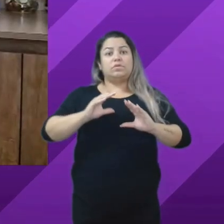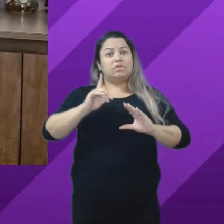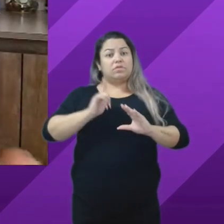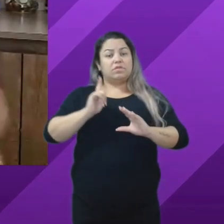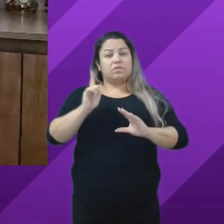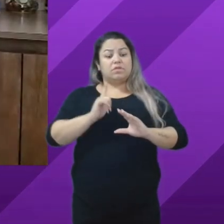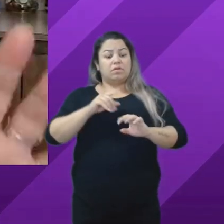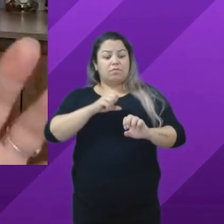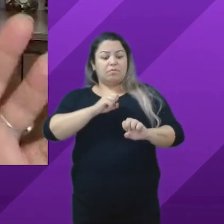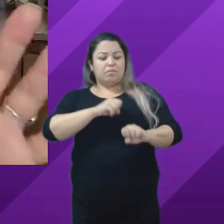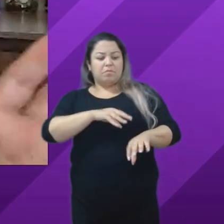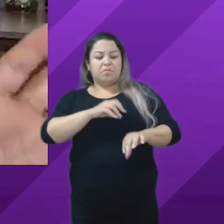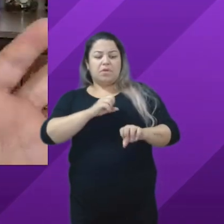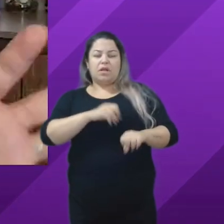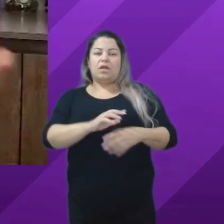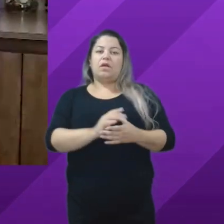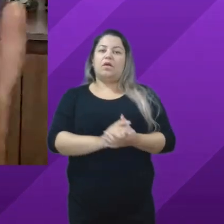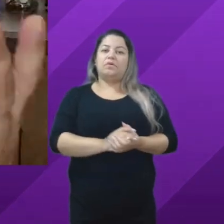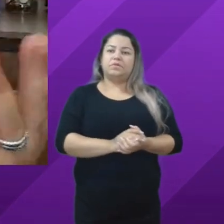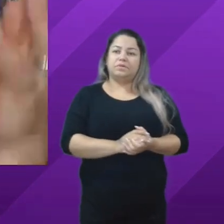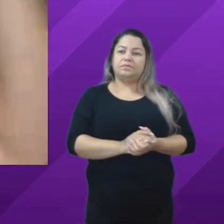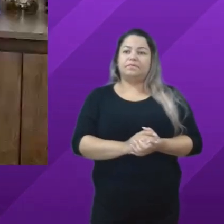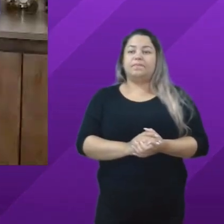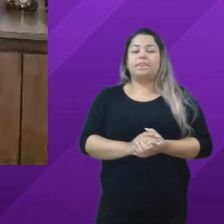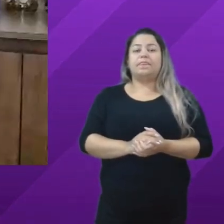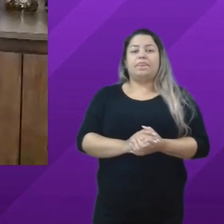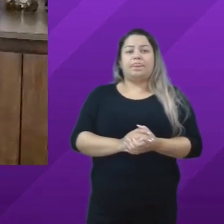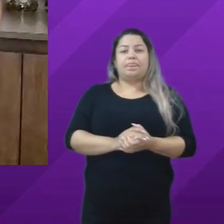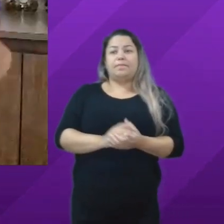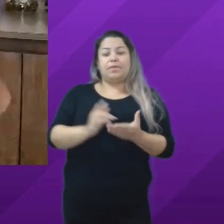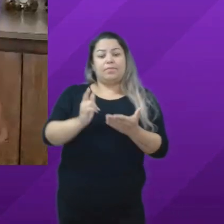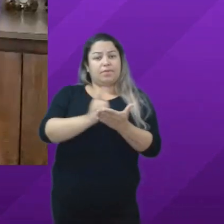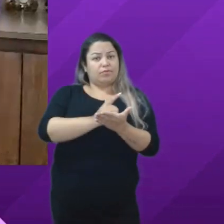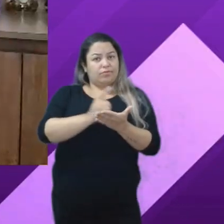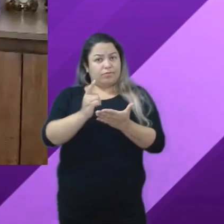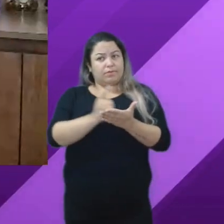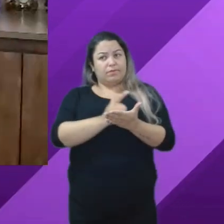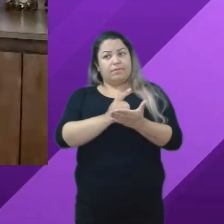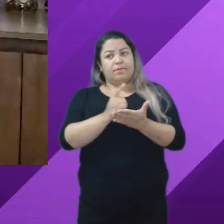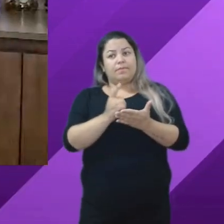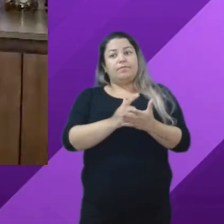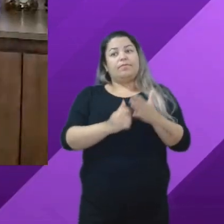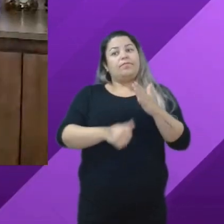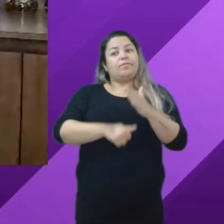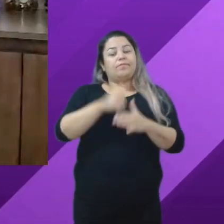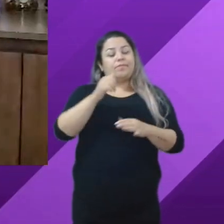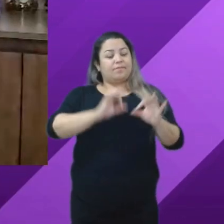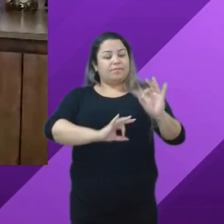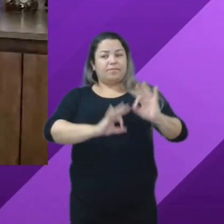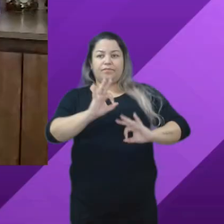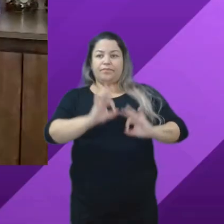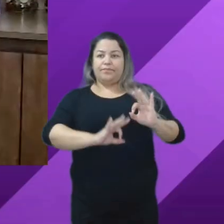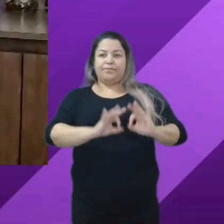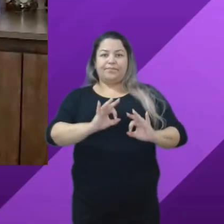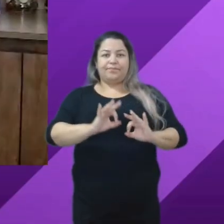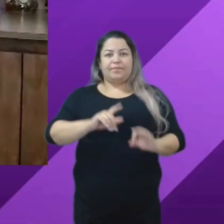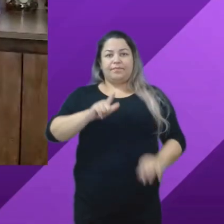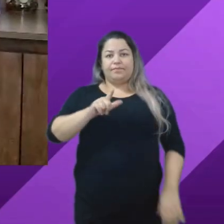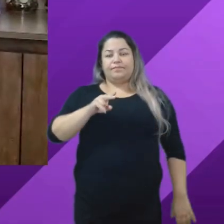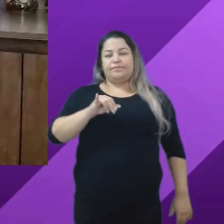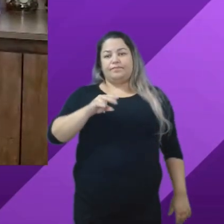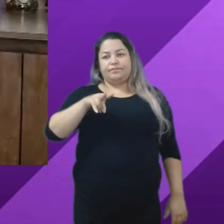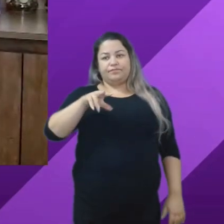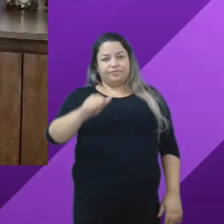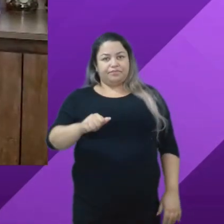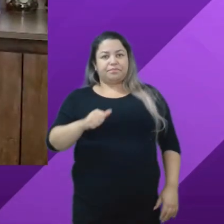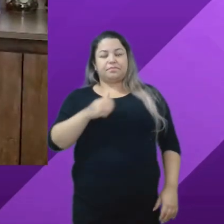gente foi pegar assim de um livro, que o primeiro que organizou, eu e a Lívia Ascava, né? Que é